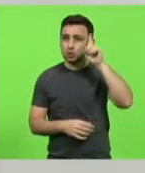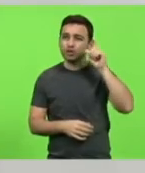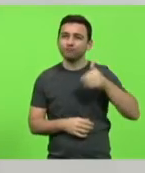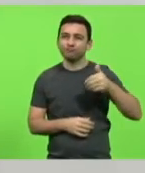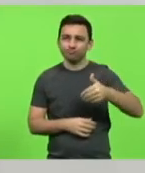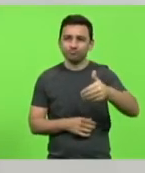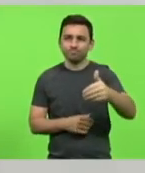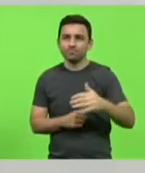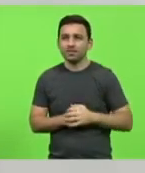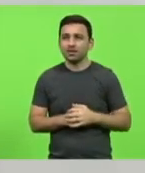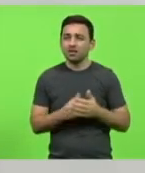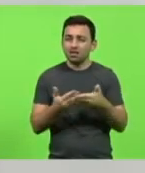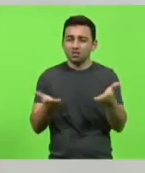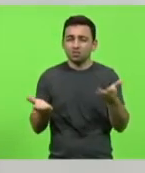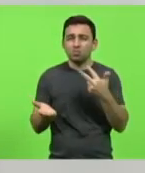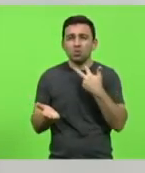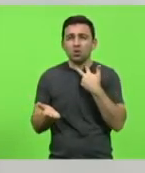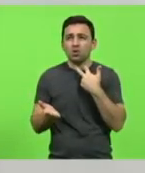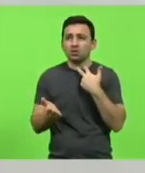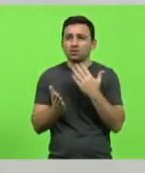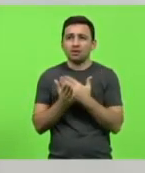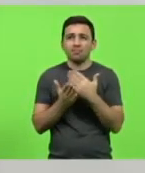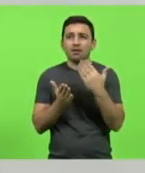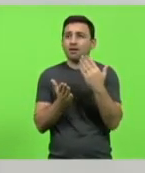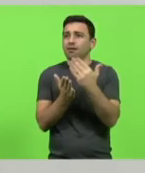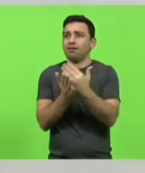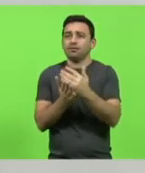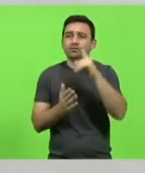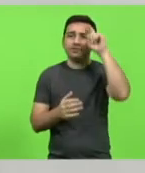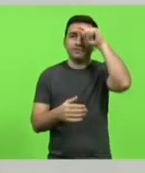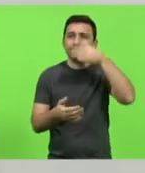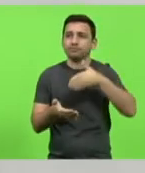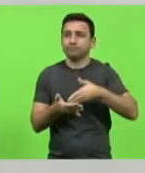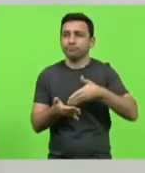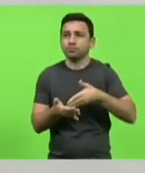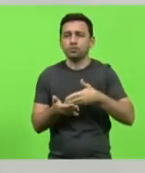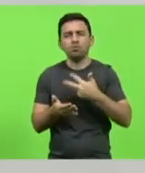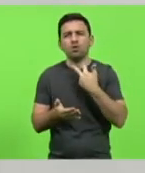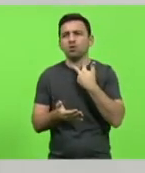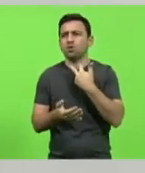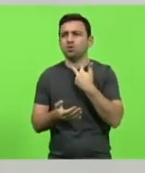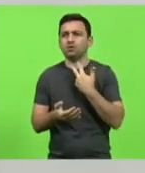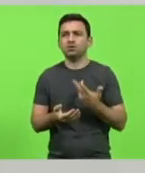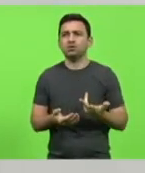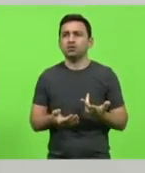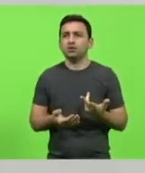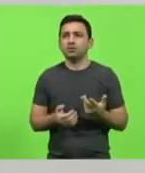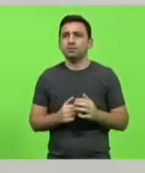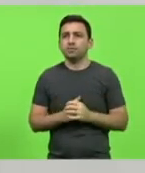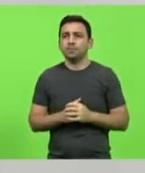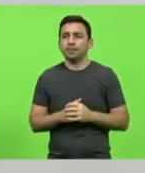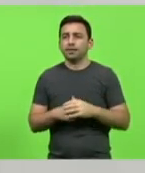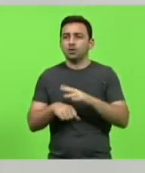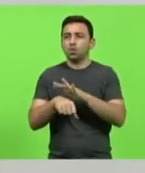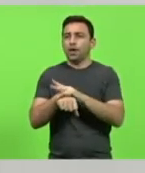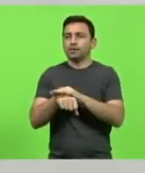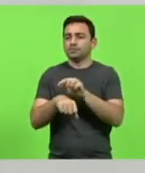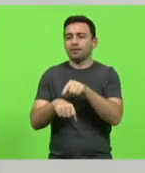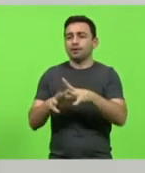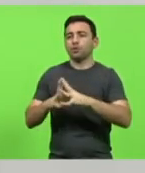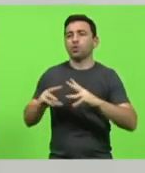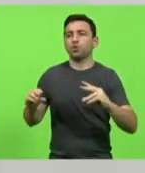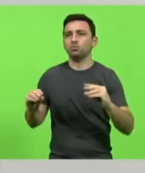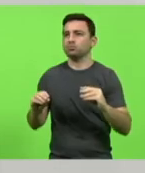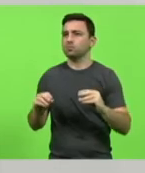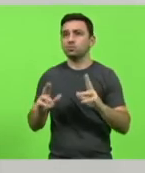e não pode ter a vida ainda mais dificultada em nossa sociedade. Não é uma doença passageira ou